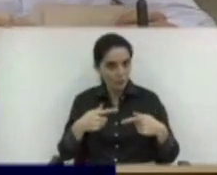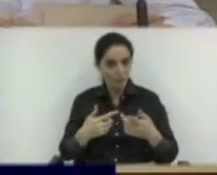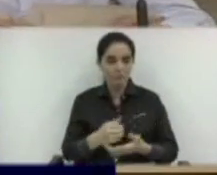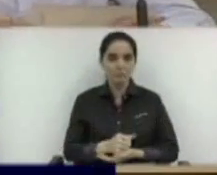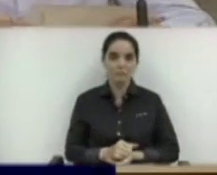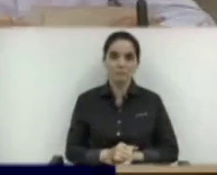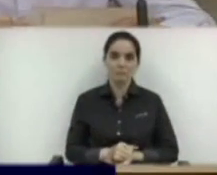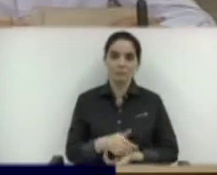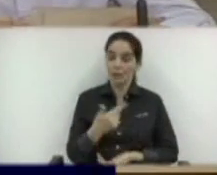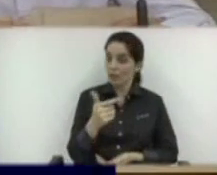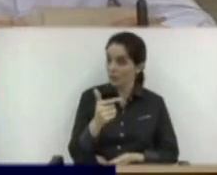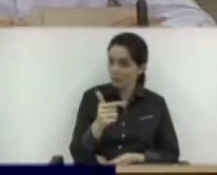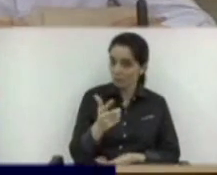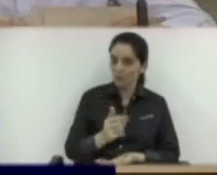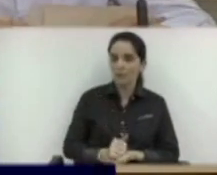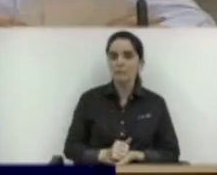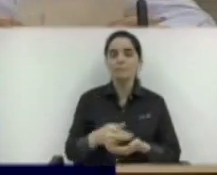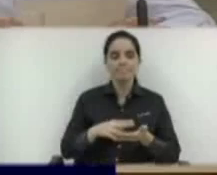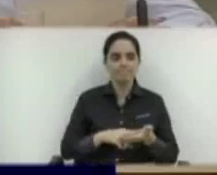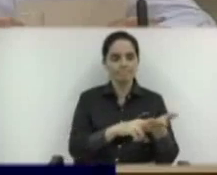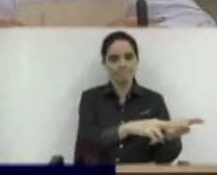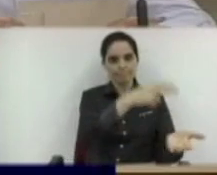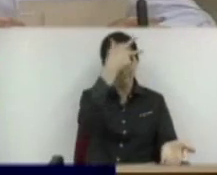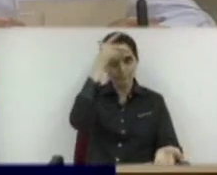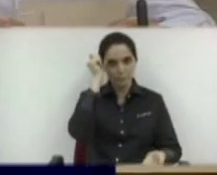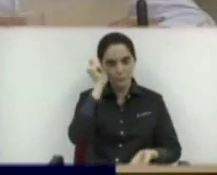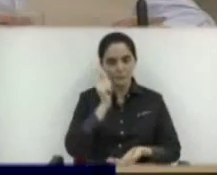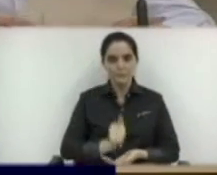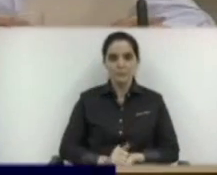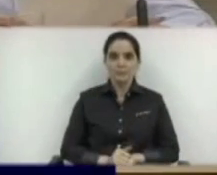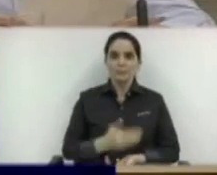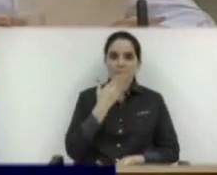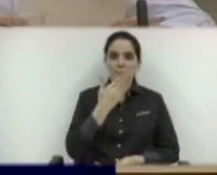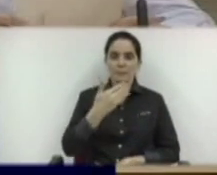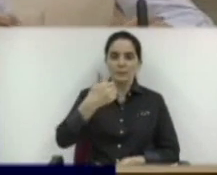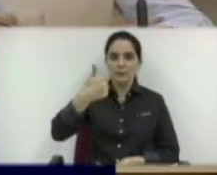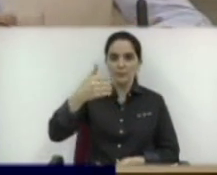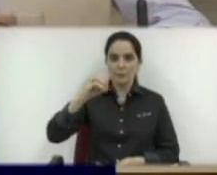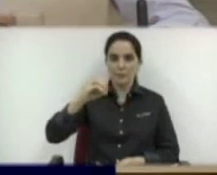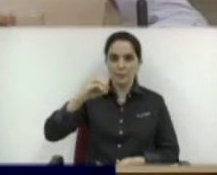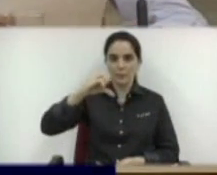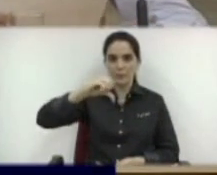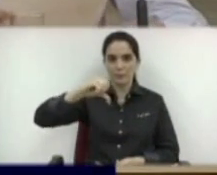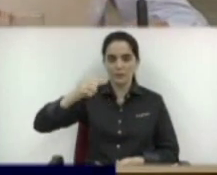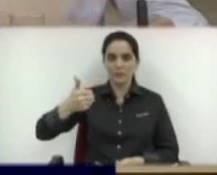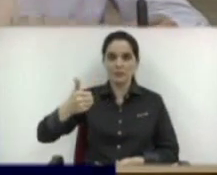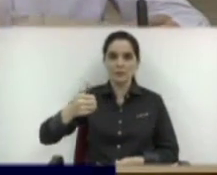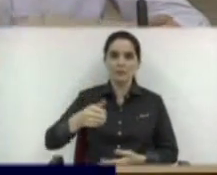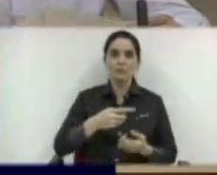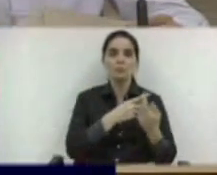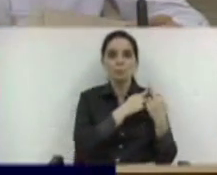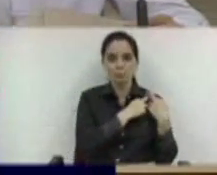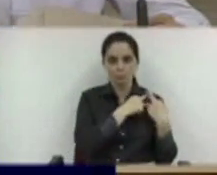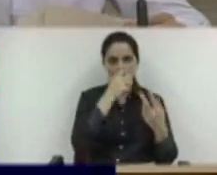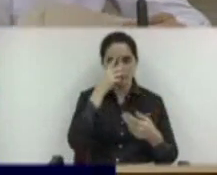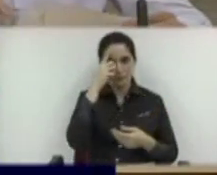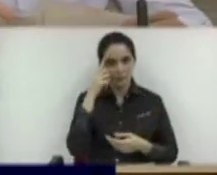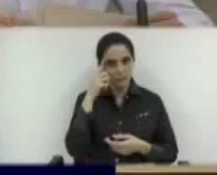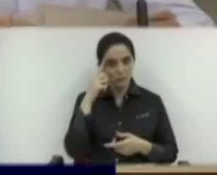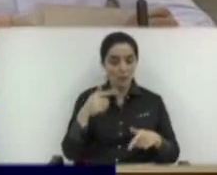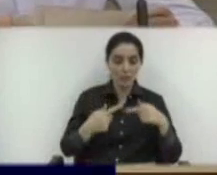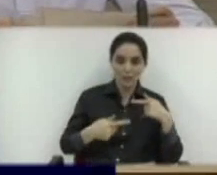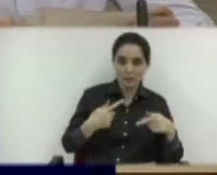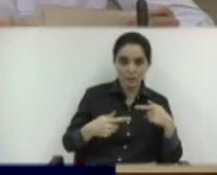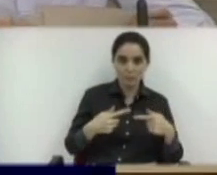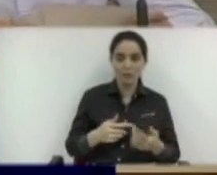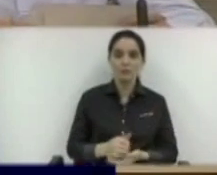discussão. Não havendo, encaminhe-se ao Executivo. Requerimento 1091. Autor, vereador Wilson Nunes Cerqueira. Requerimento